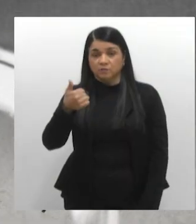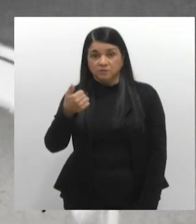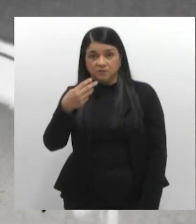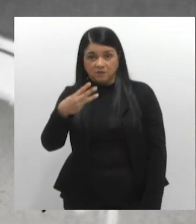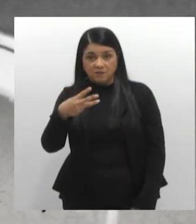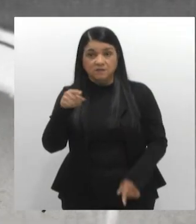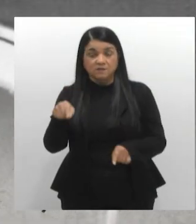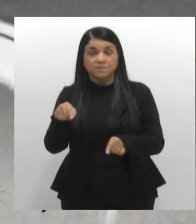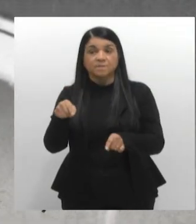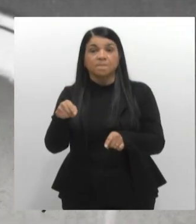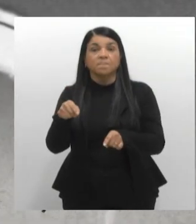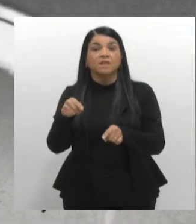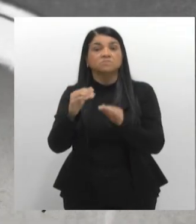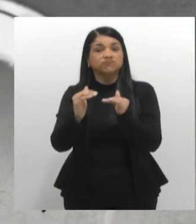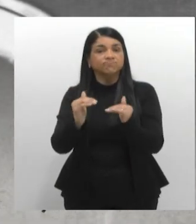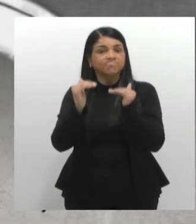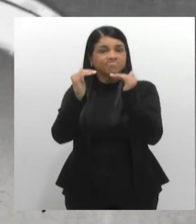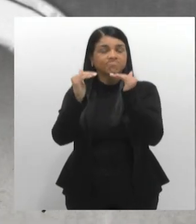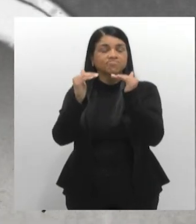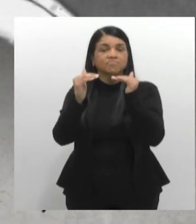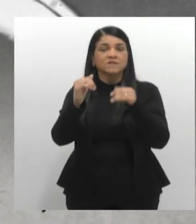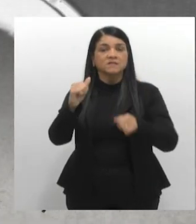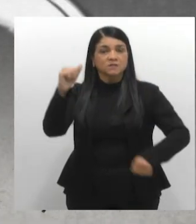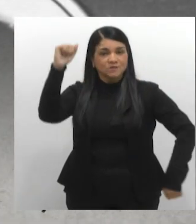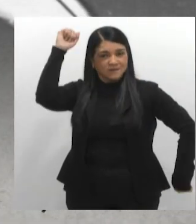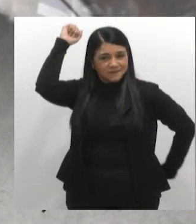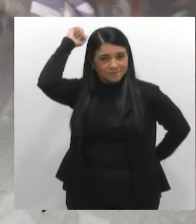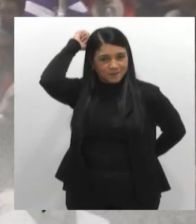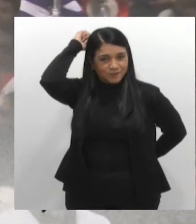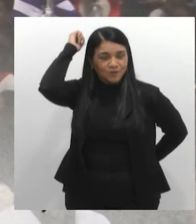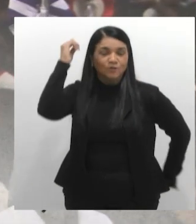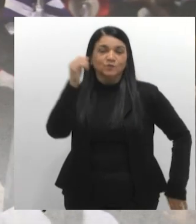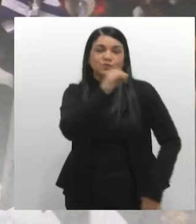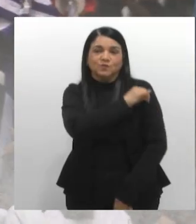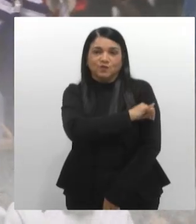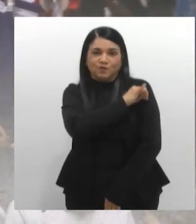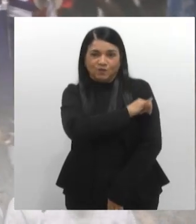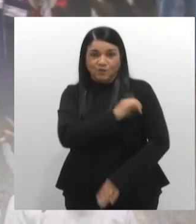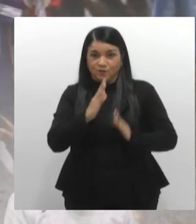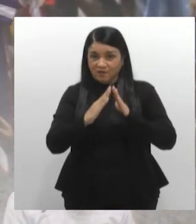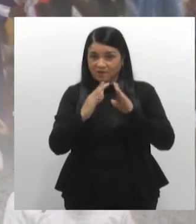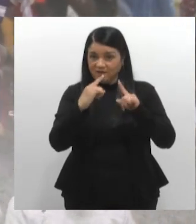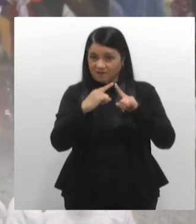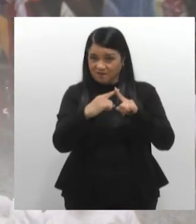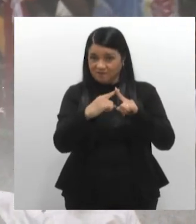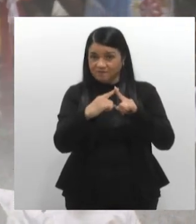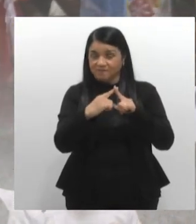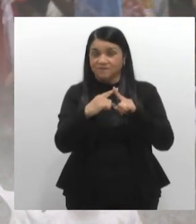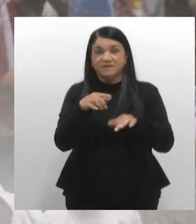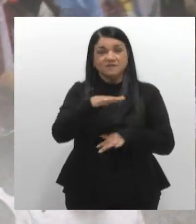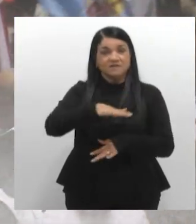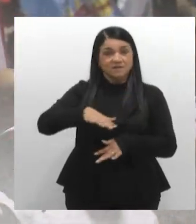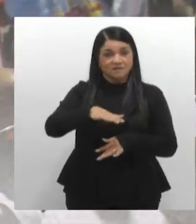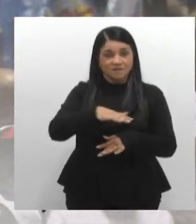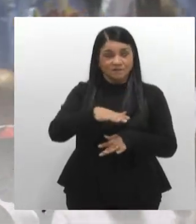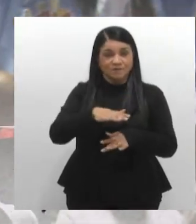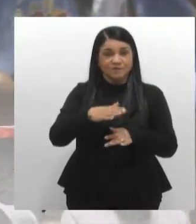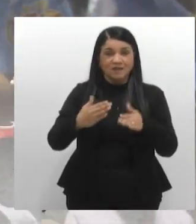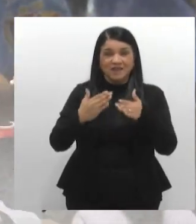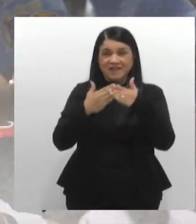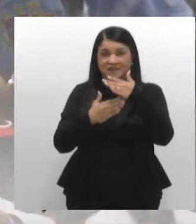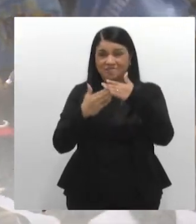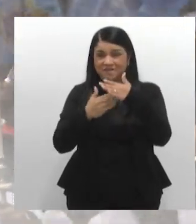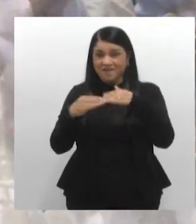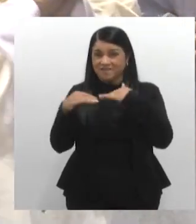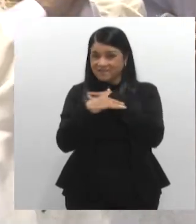de Arquidiocese de São Sebastião do Rio de Janeiro. A Arquidiocese do Rio, com seu território atualmente limitado à cidade